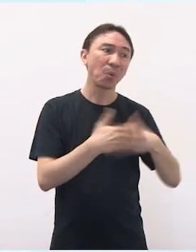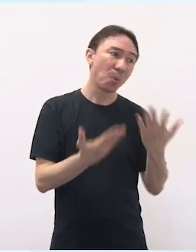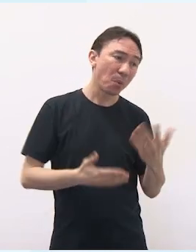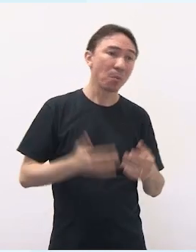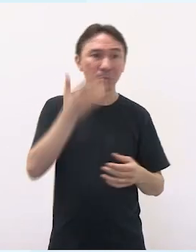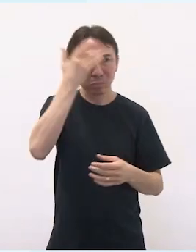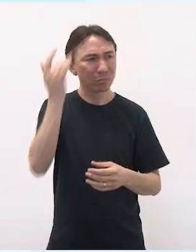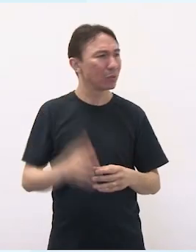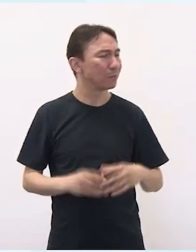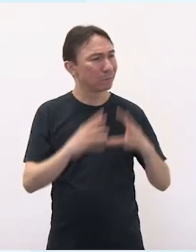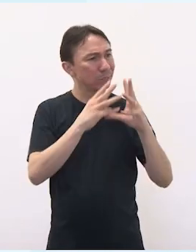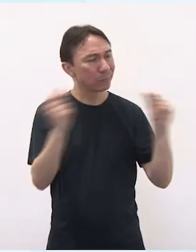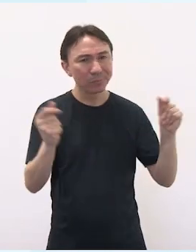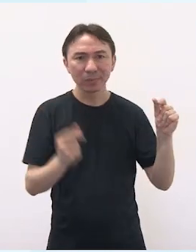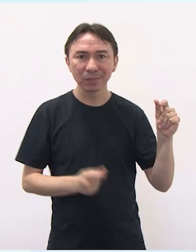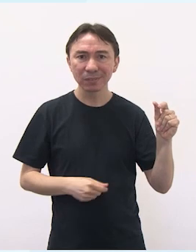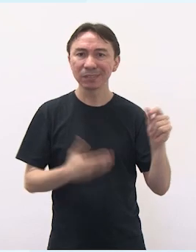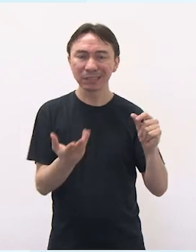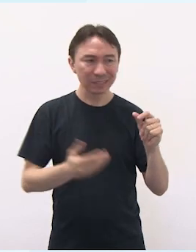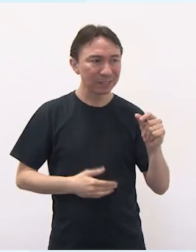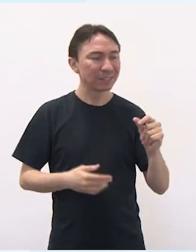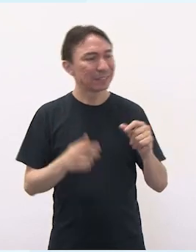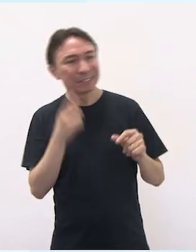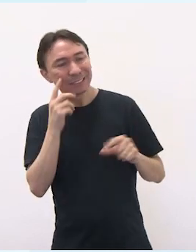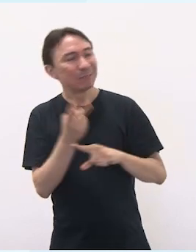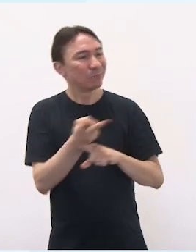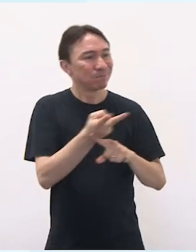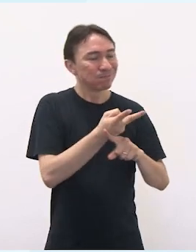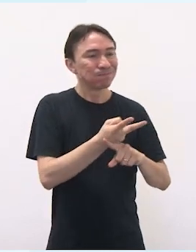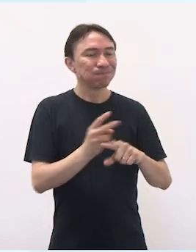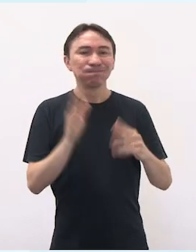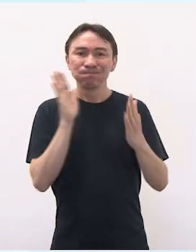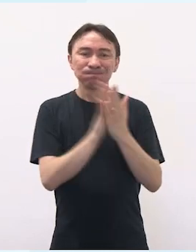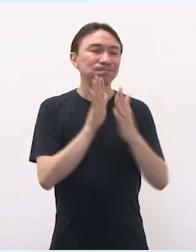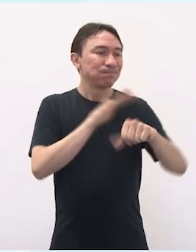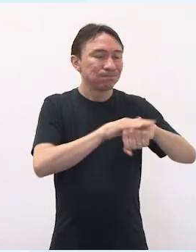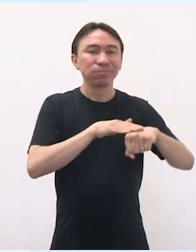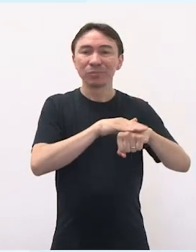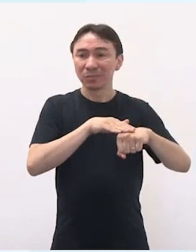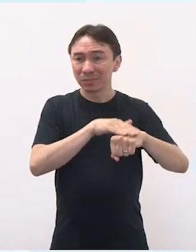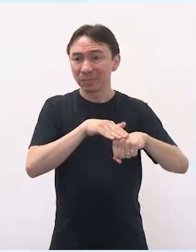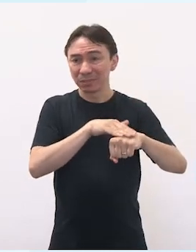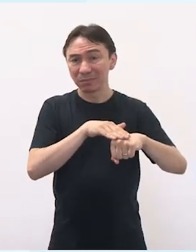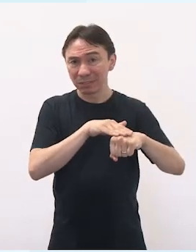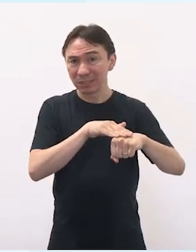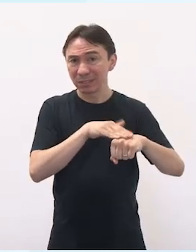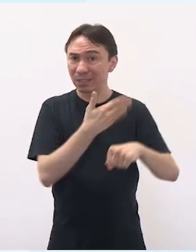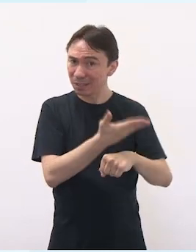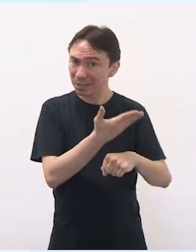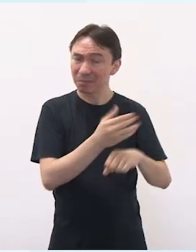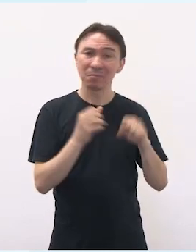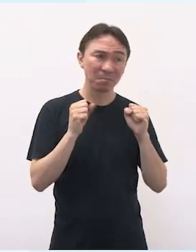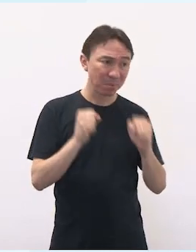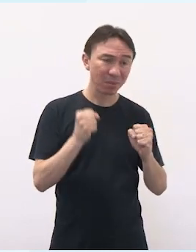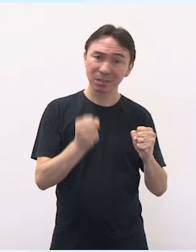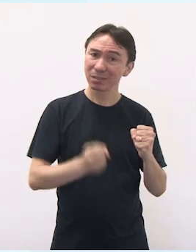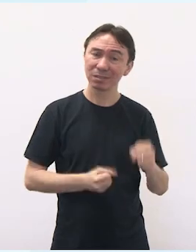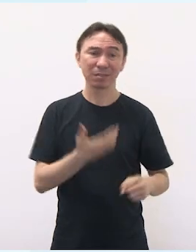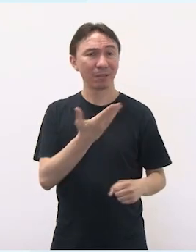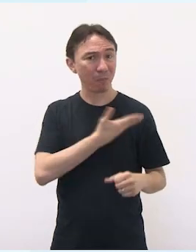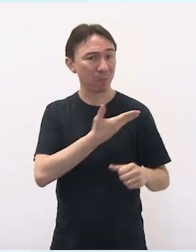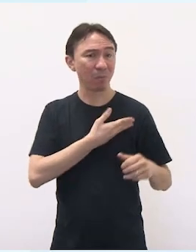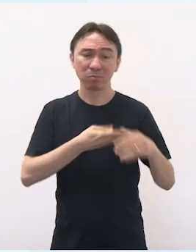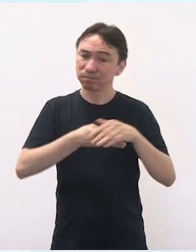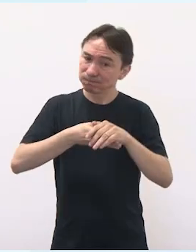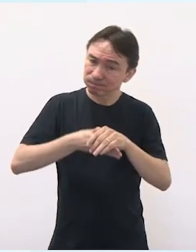não aparece faz com que a gente se sinta mais próximo. E pode ser o começo de uma nova amizade. Então,